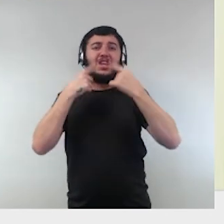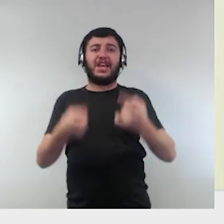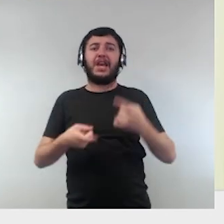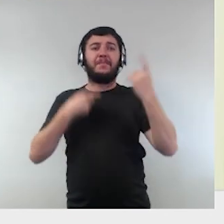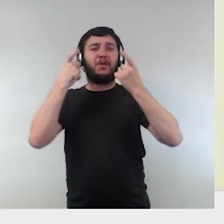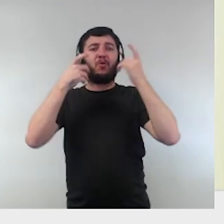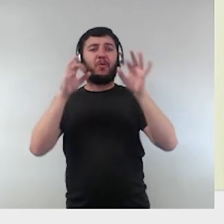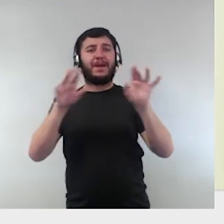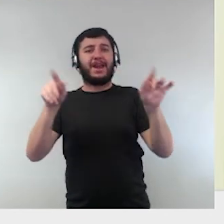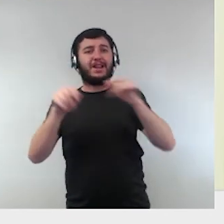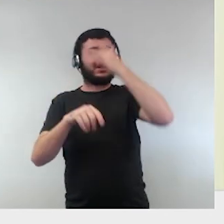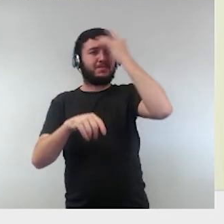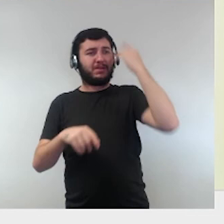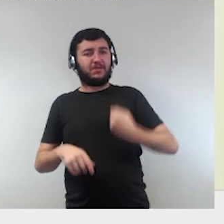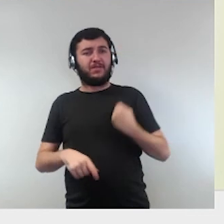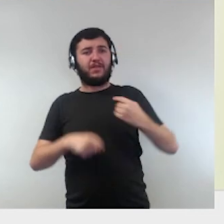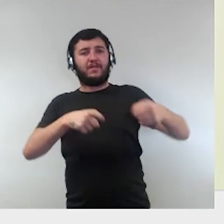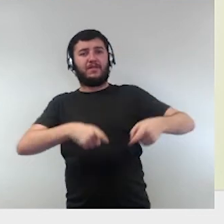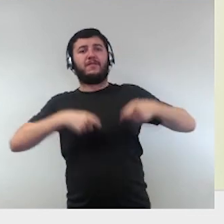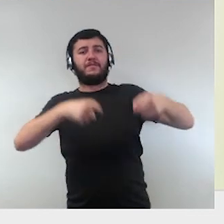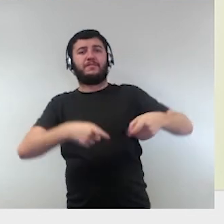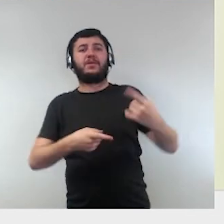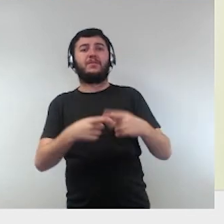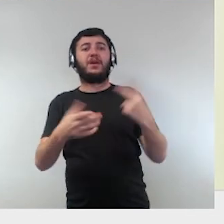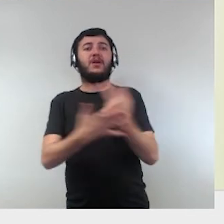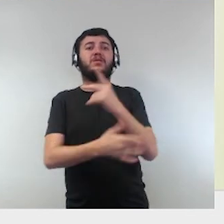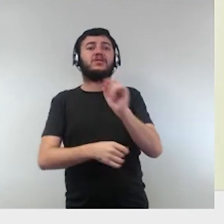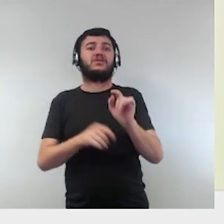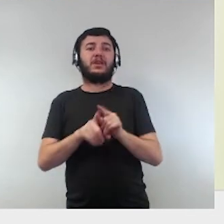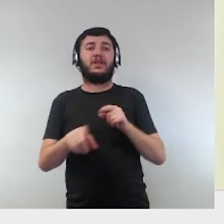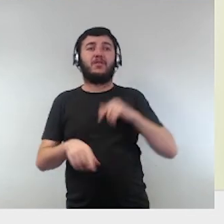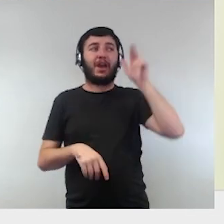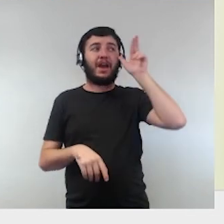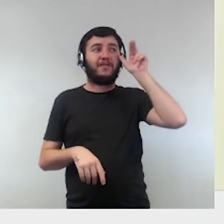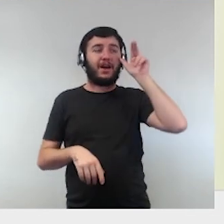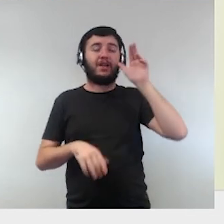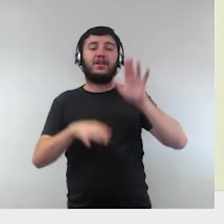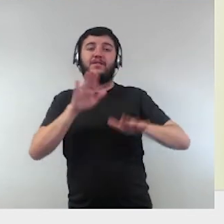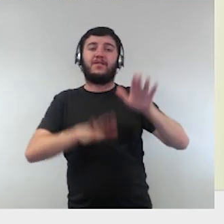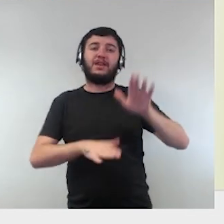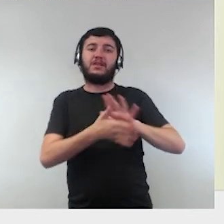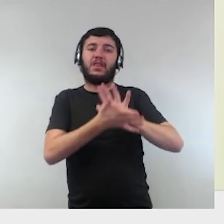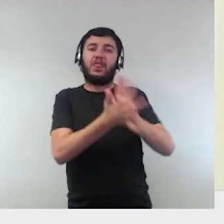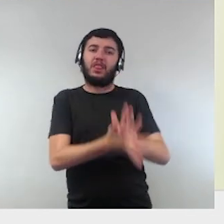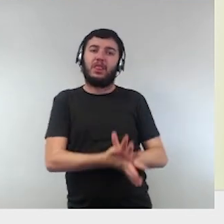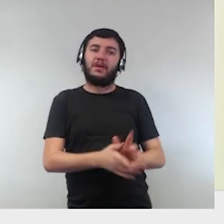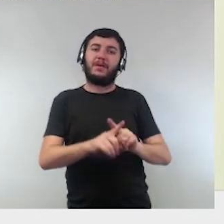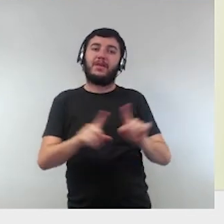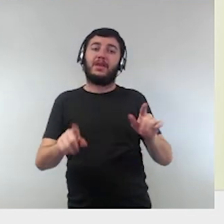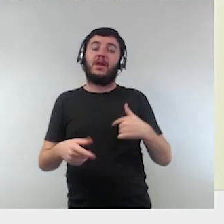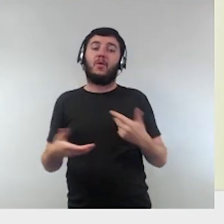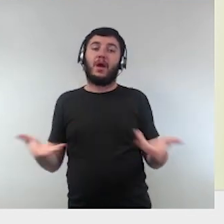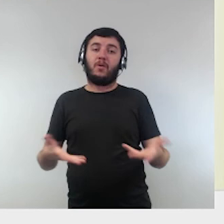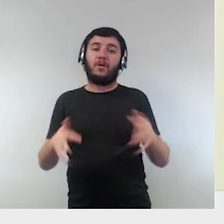de pior e de maior maltrato que se possa imaginar para um animal. Então, a conclusão que eu tenho